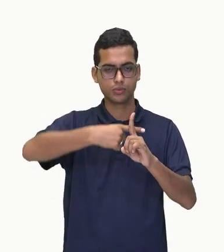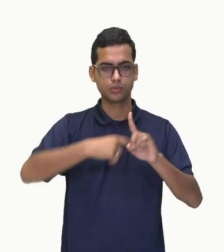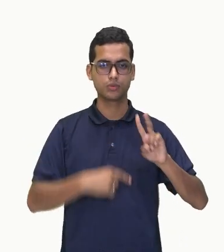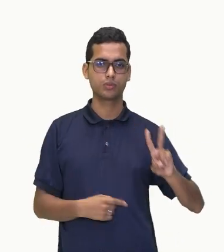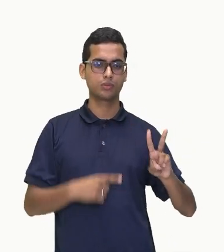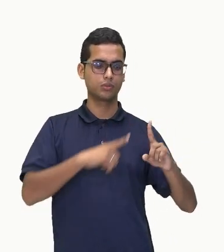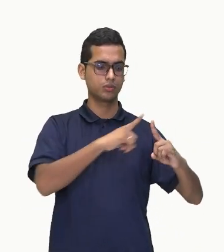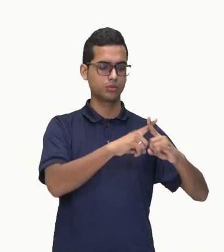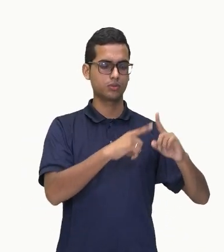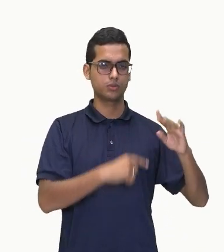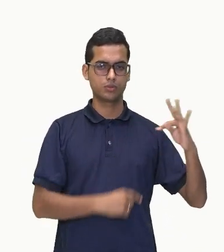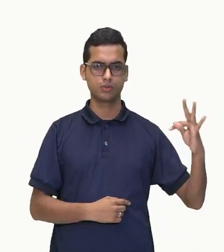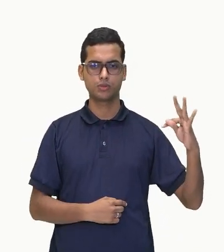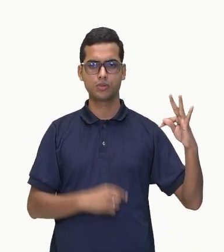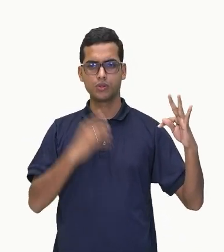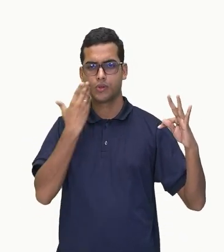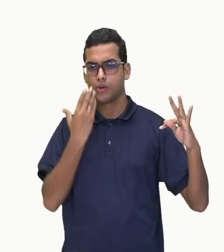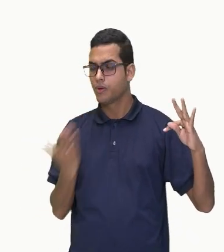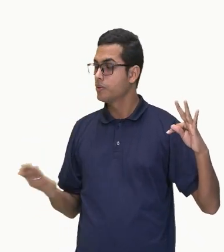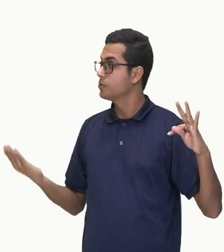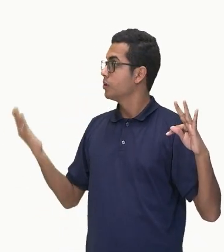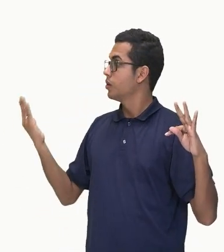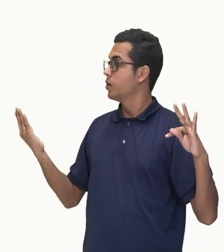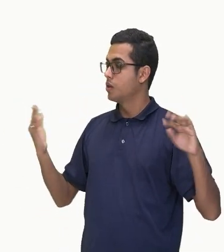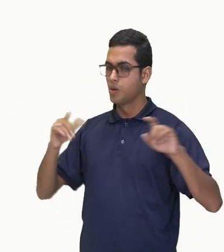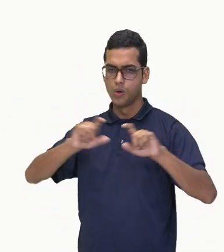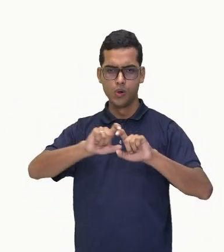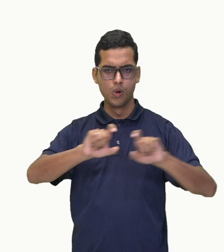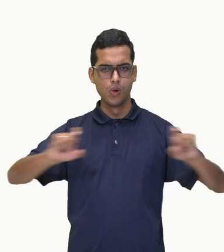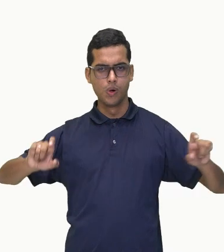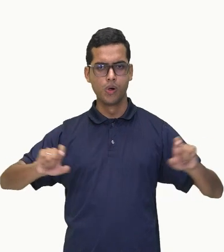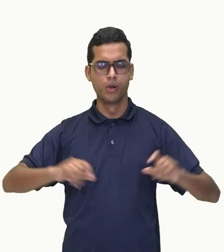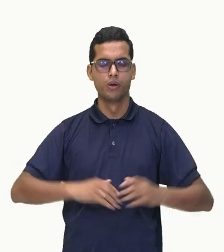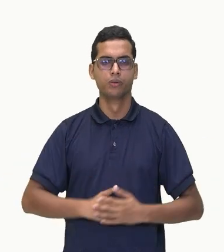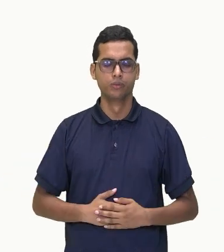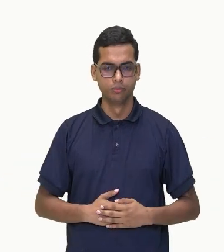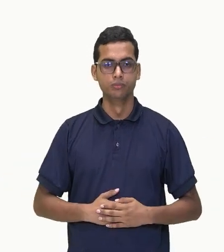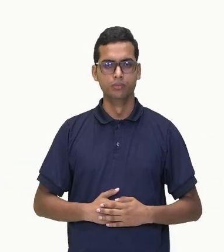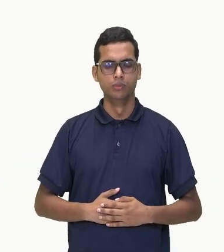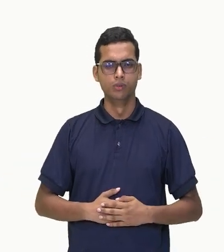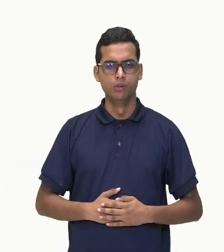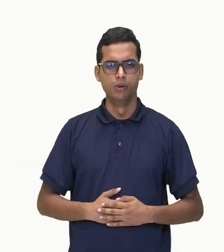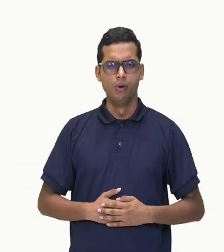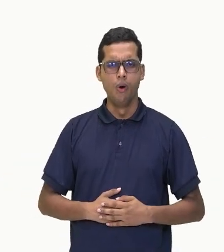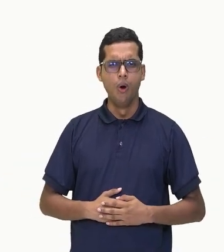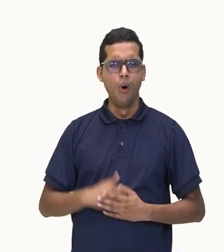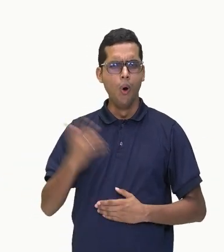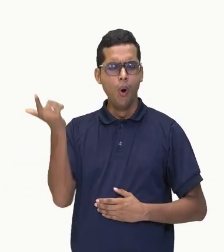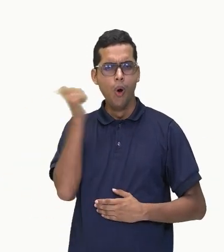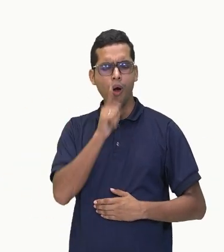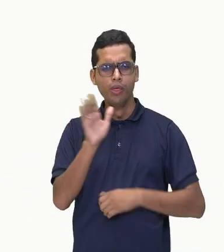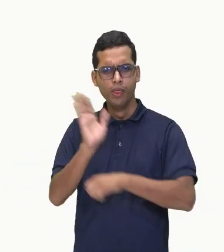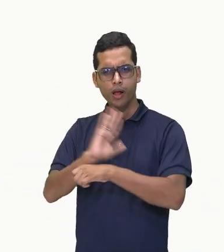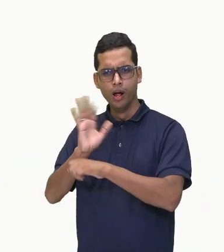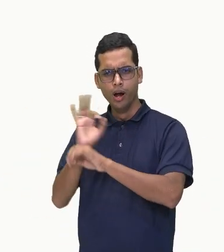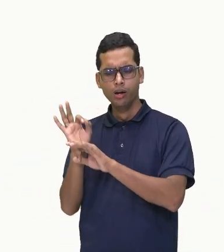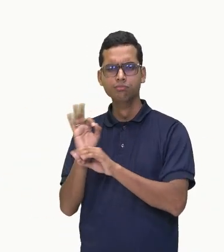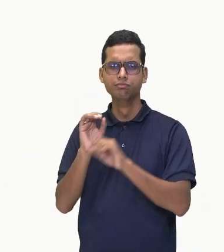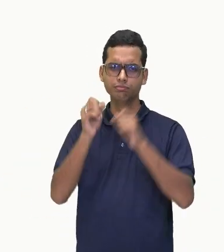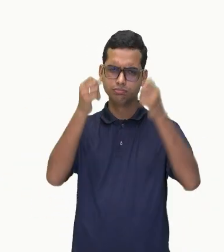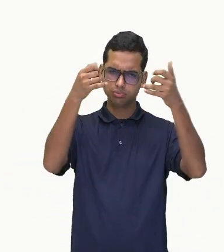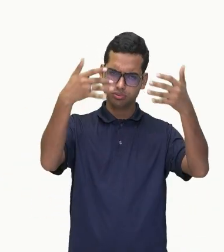espaço inicial, mais a velocidade vezes t. E com base nisso, nós temos aí um vídeo para